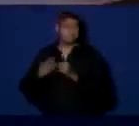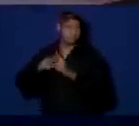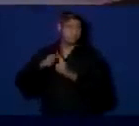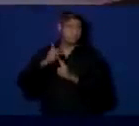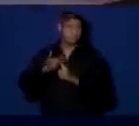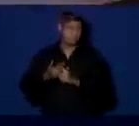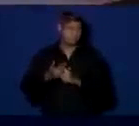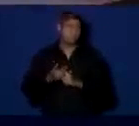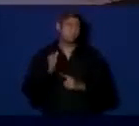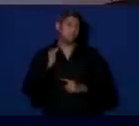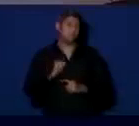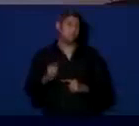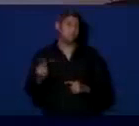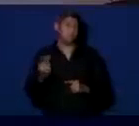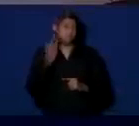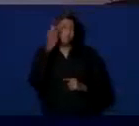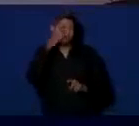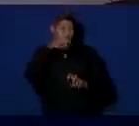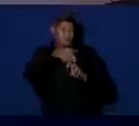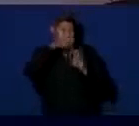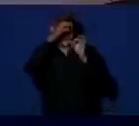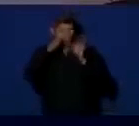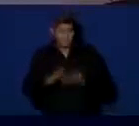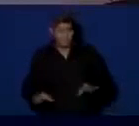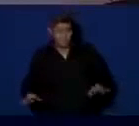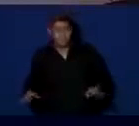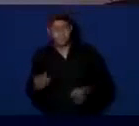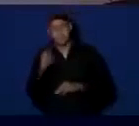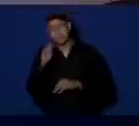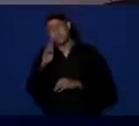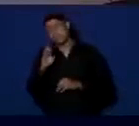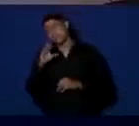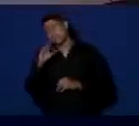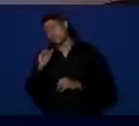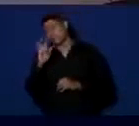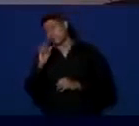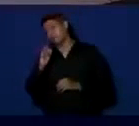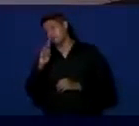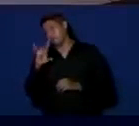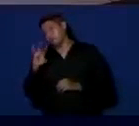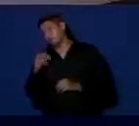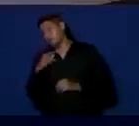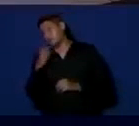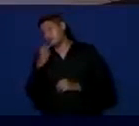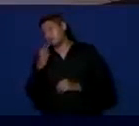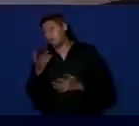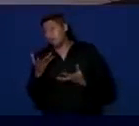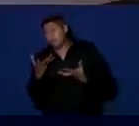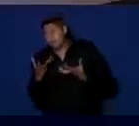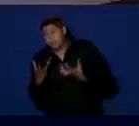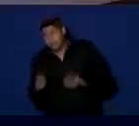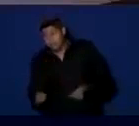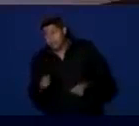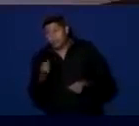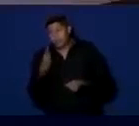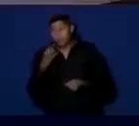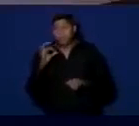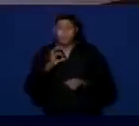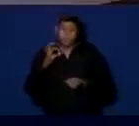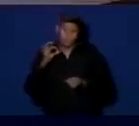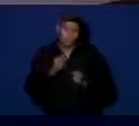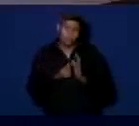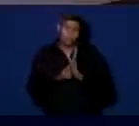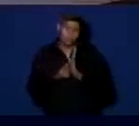Família, mais emendas e acertou, né, a questão dos precatórios, eu diria, a gente assumiu aí mais 1% do